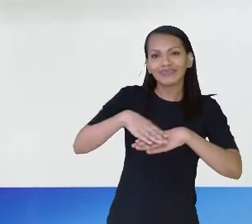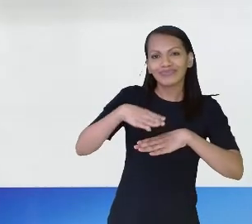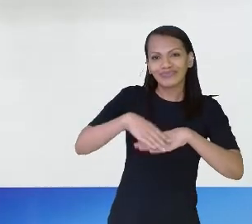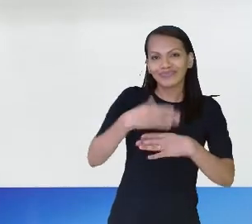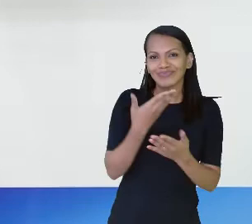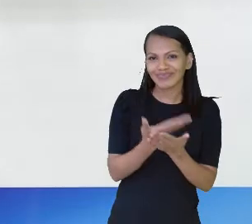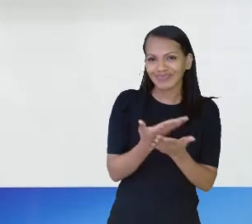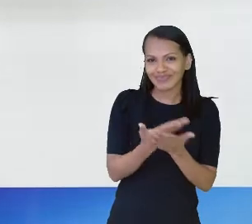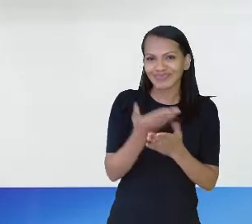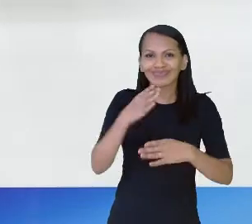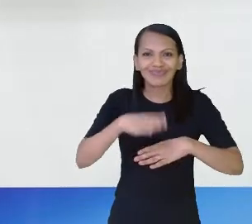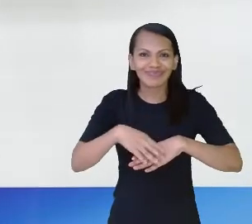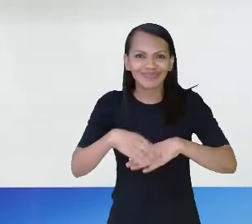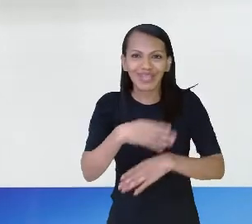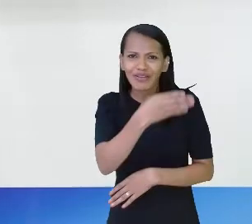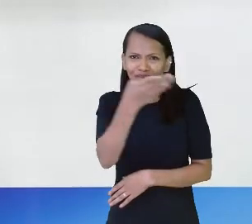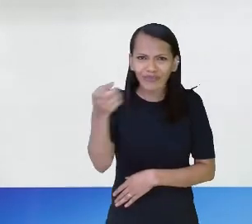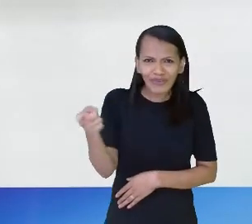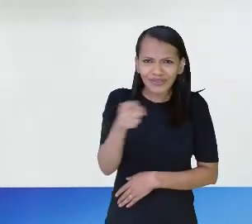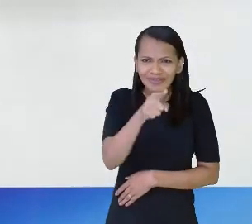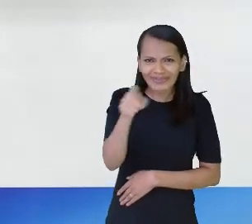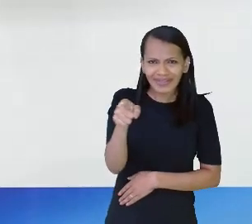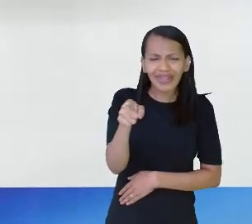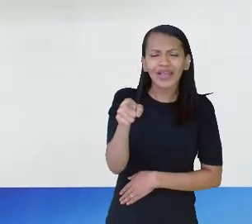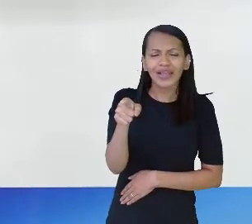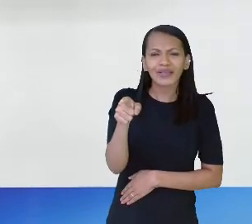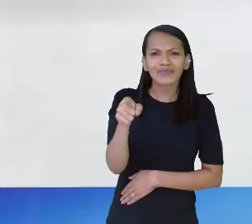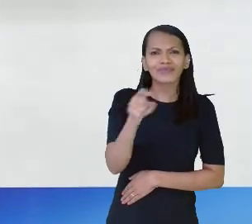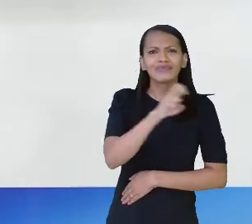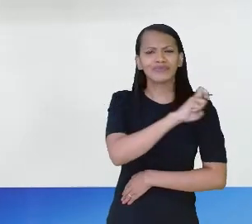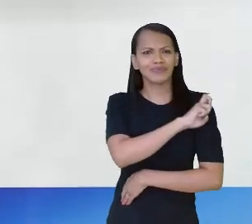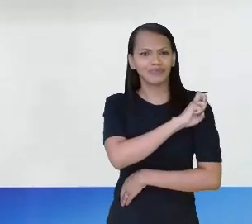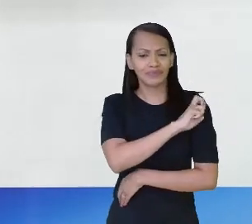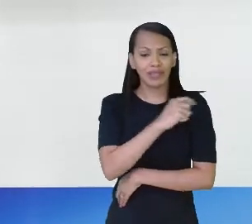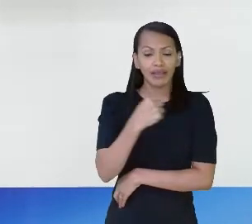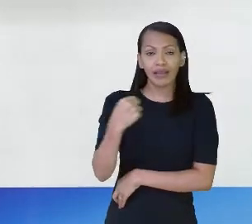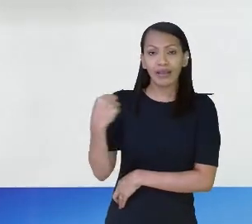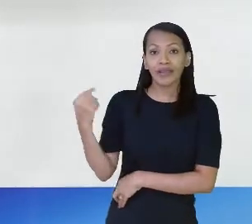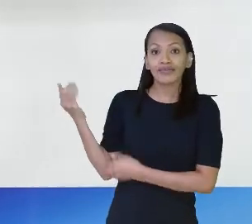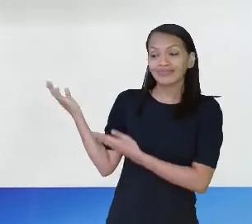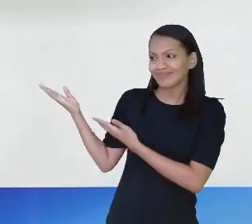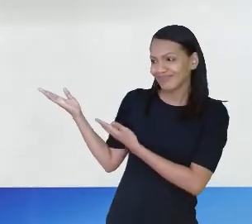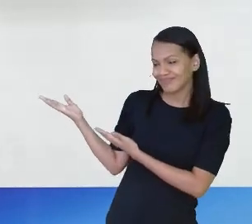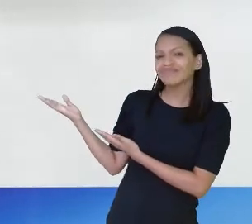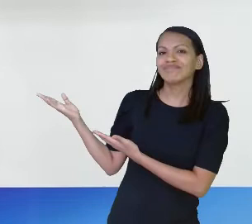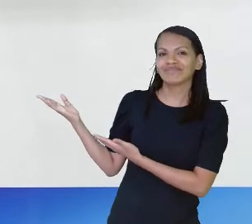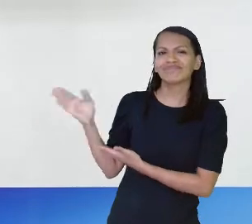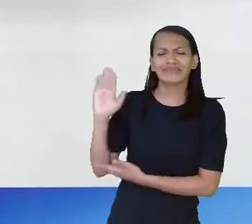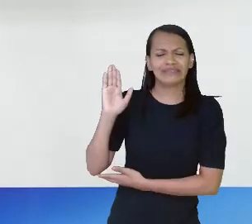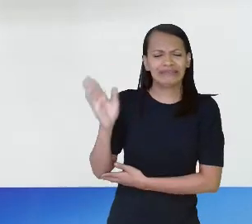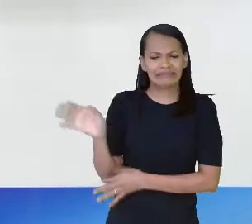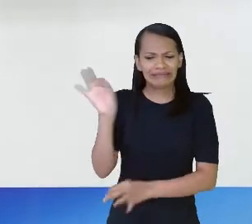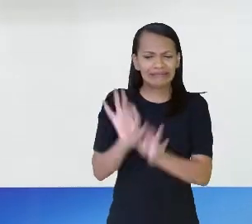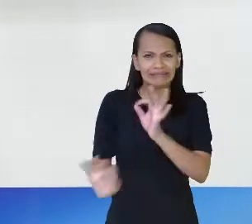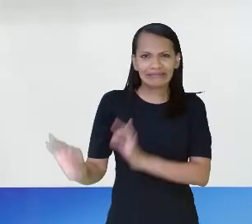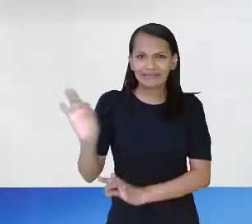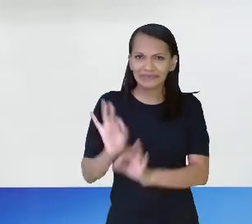mesmo, vocês estão prontos, alunos do 5º ano? Eu estou mais do que pronta e